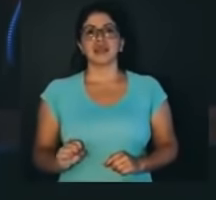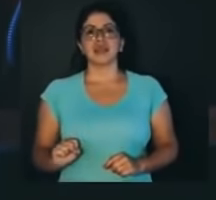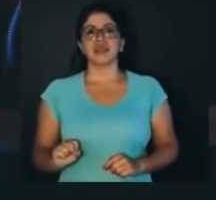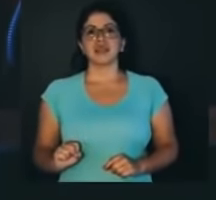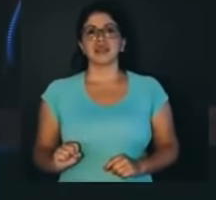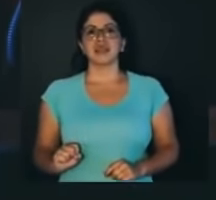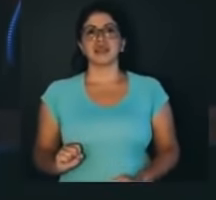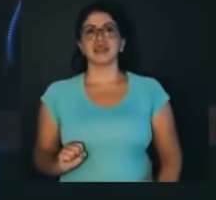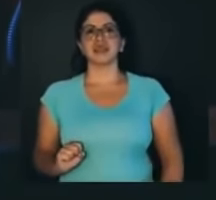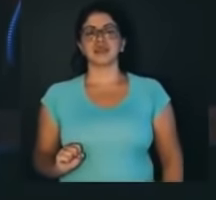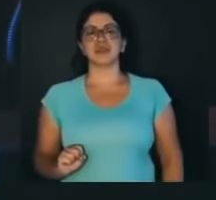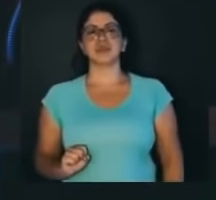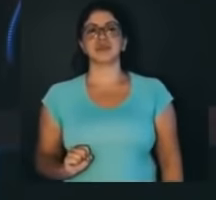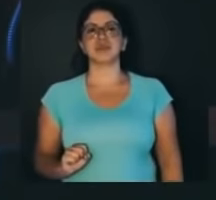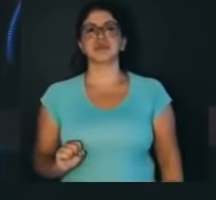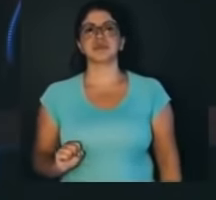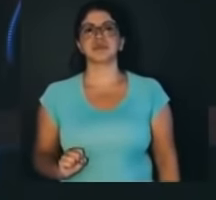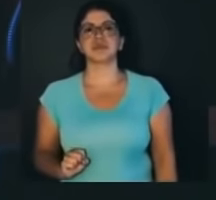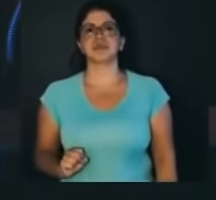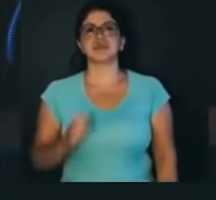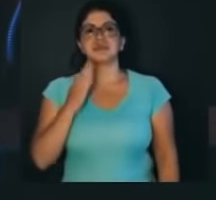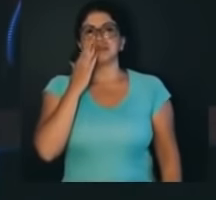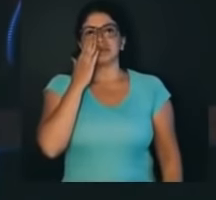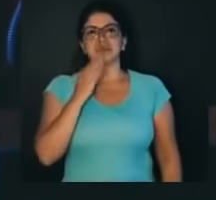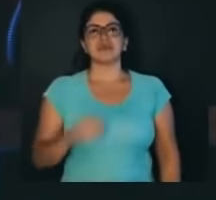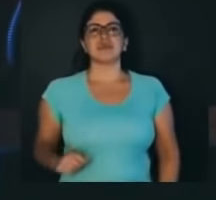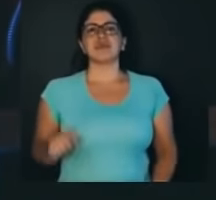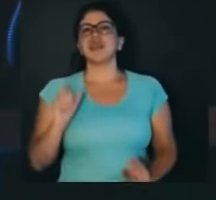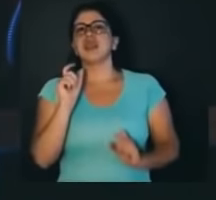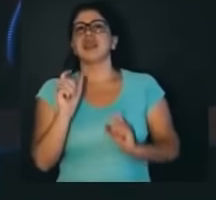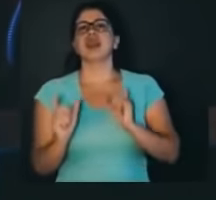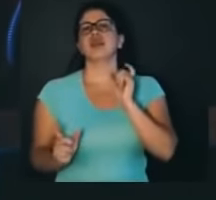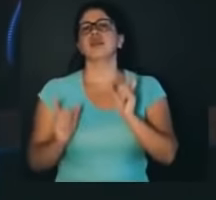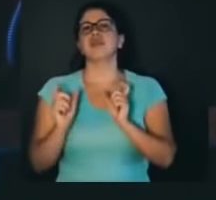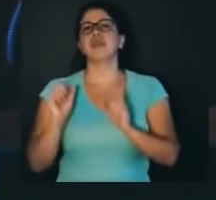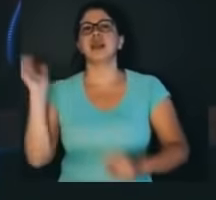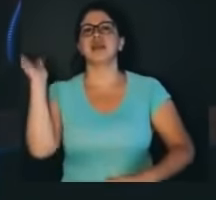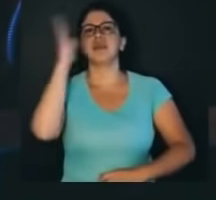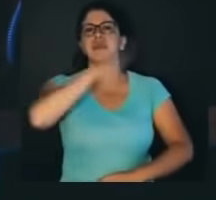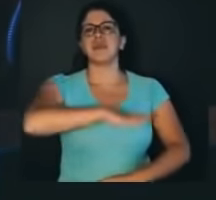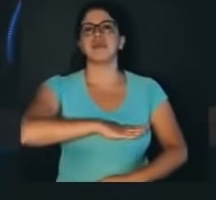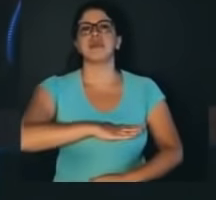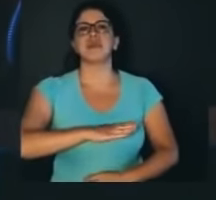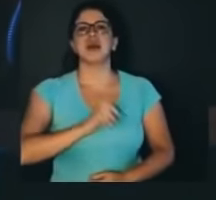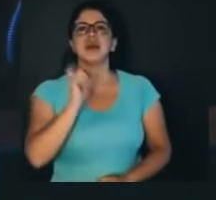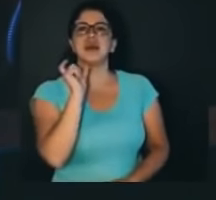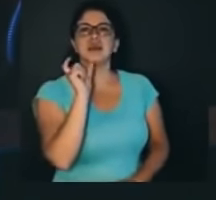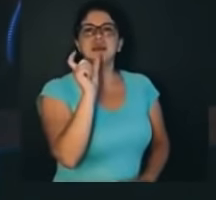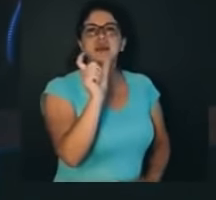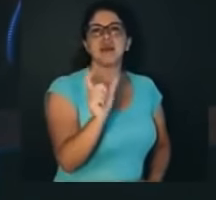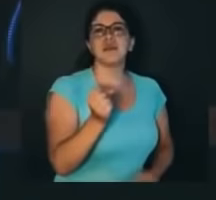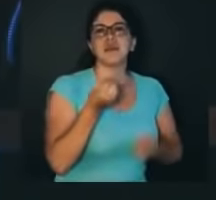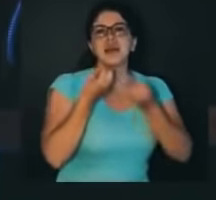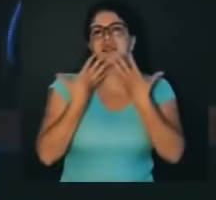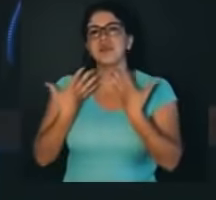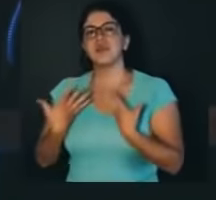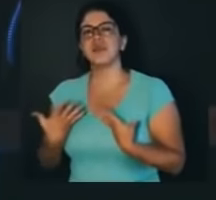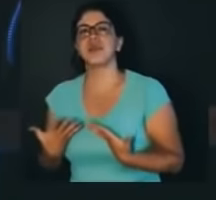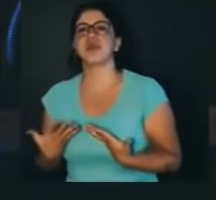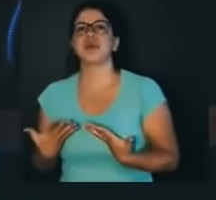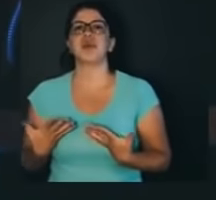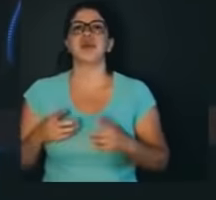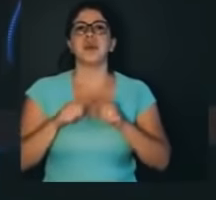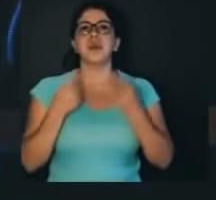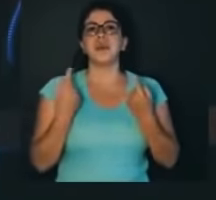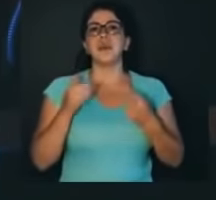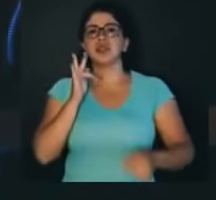carregada de maldição ou então aquela palavra abençoada. No entanto, isso dirige a nossa vida. Isso faz com